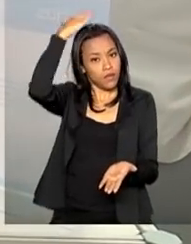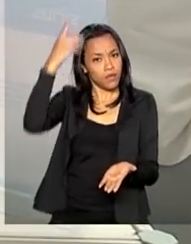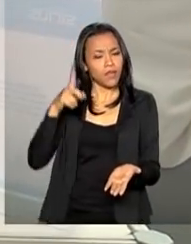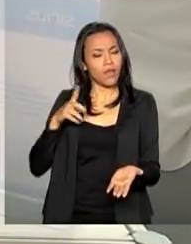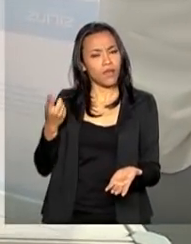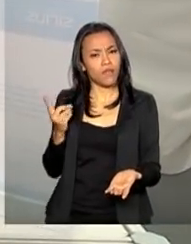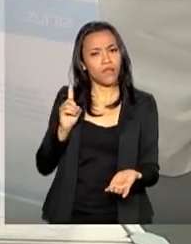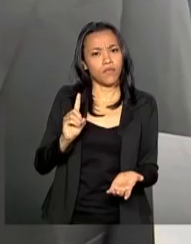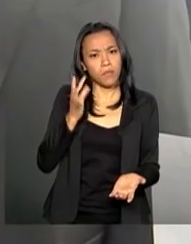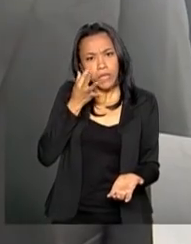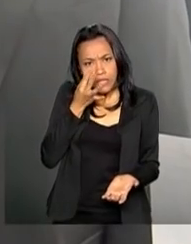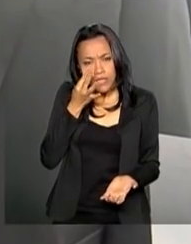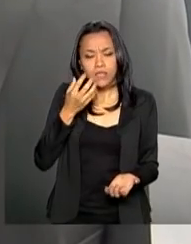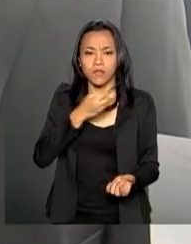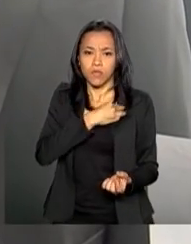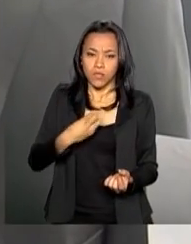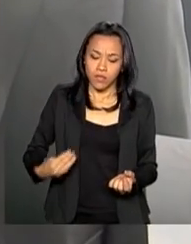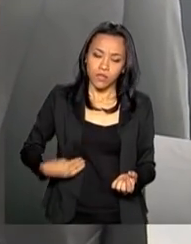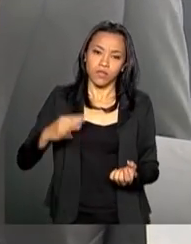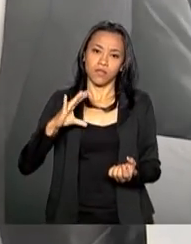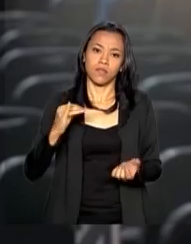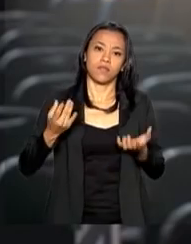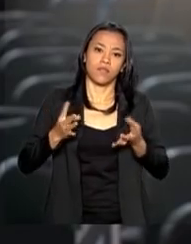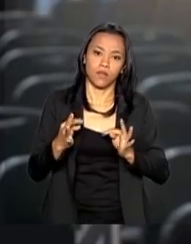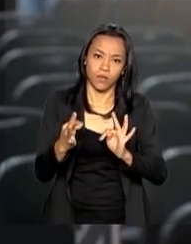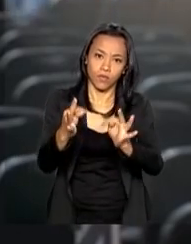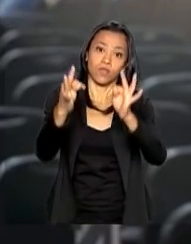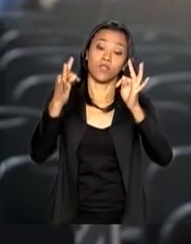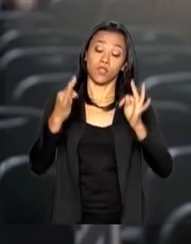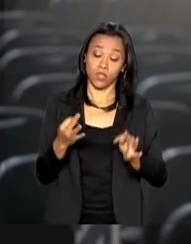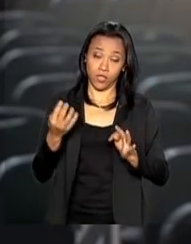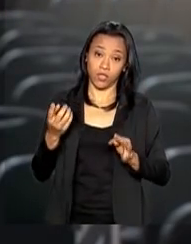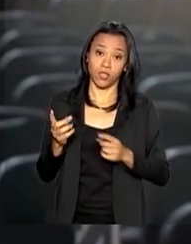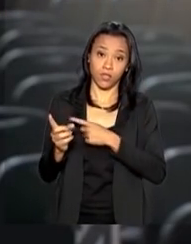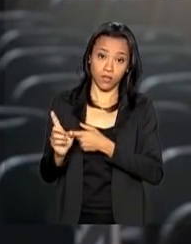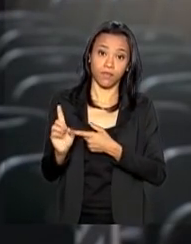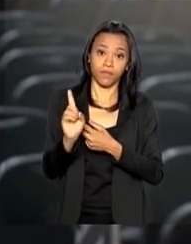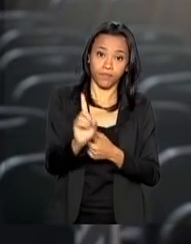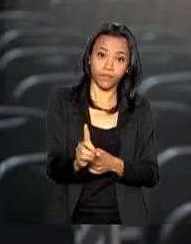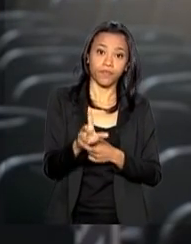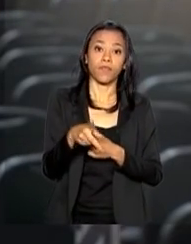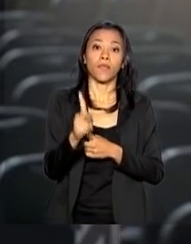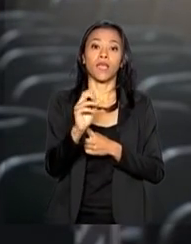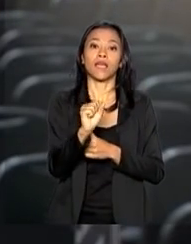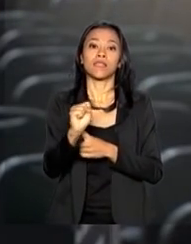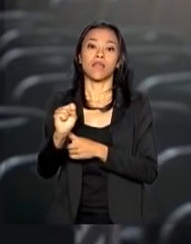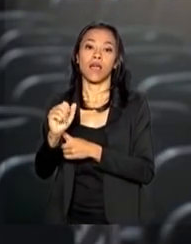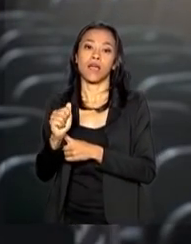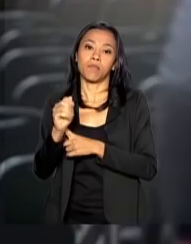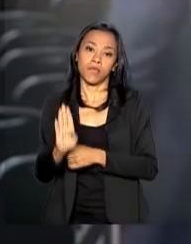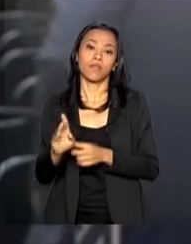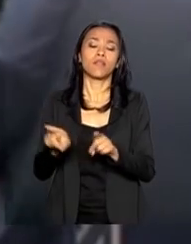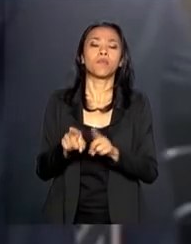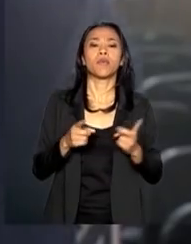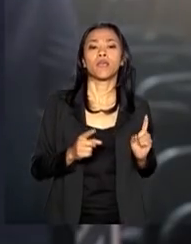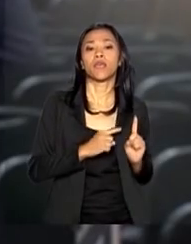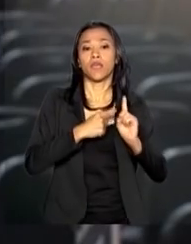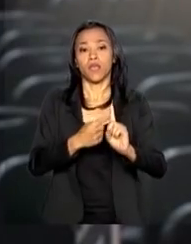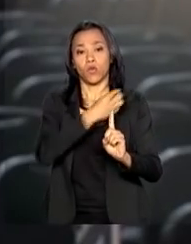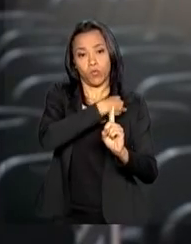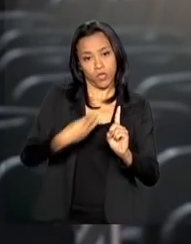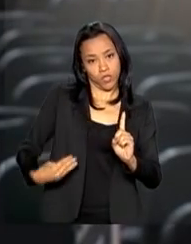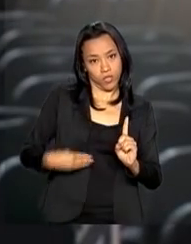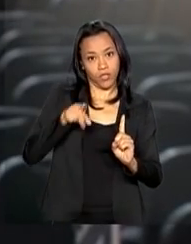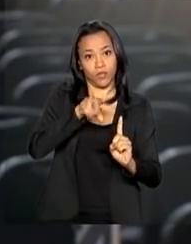a presença do ministro da Ciência, Tecnologia, Inovações e Comunicações, Gilberto Kassab, e também do ministro da Educação,